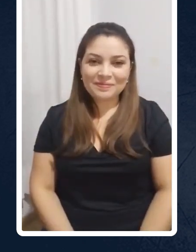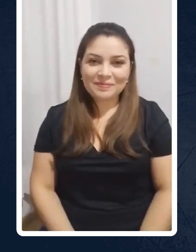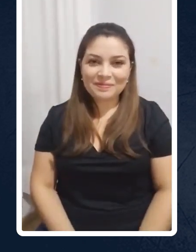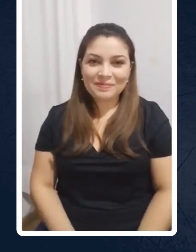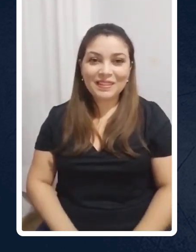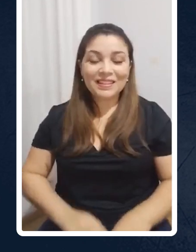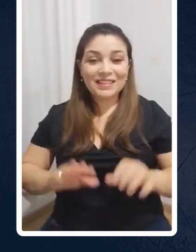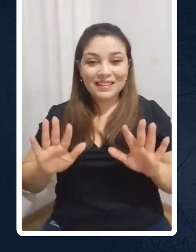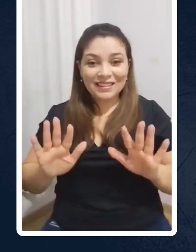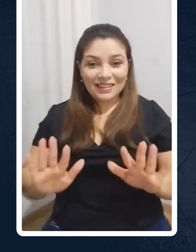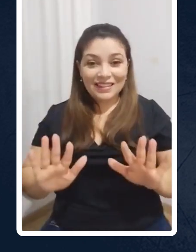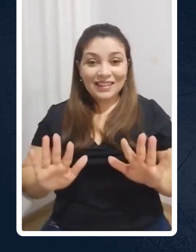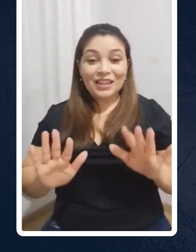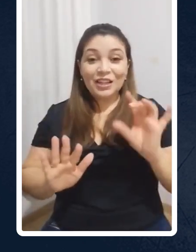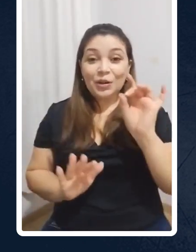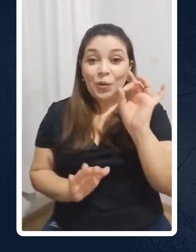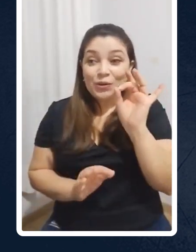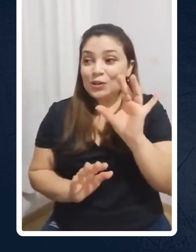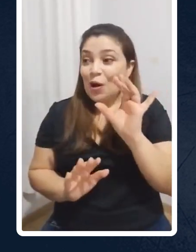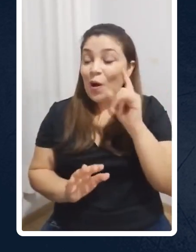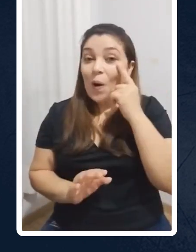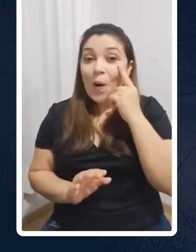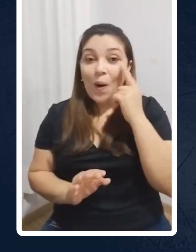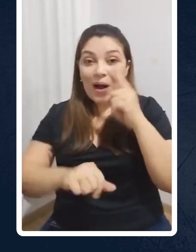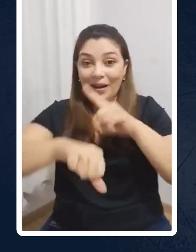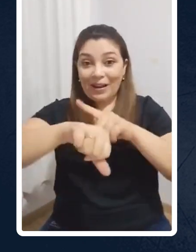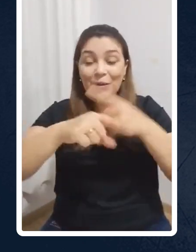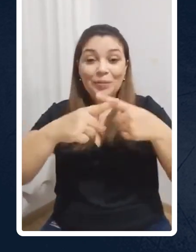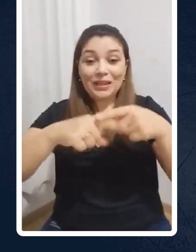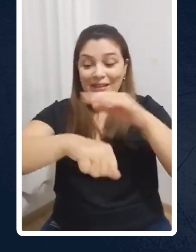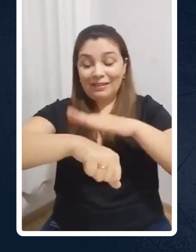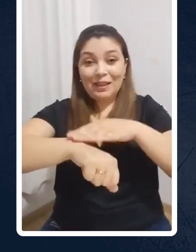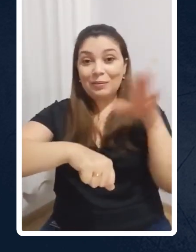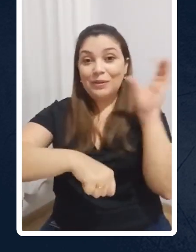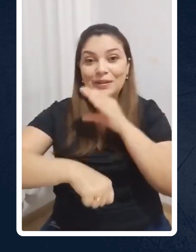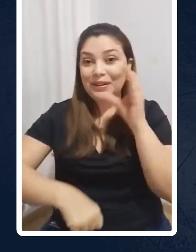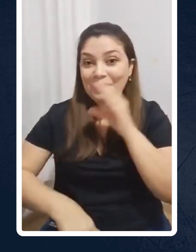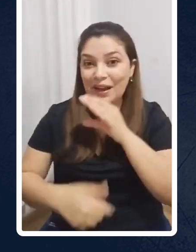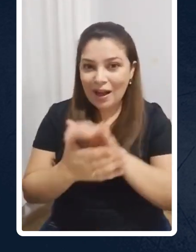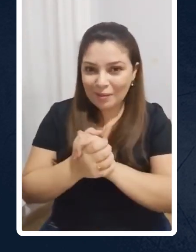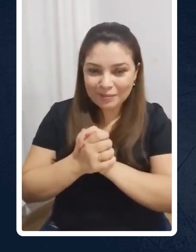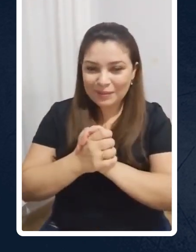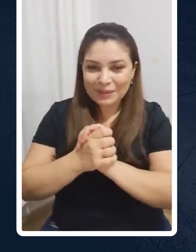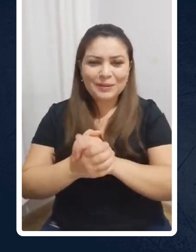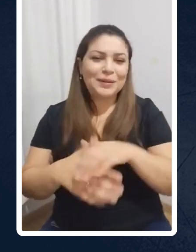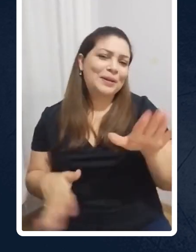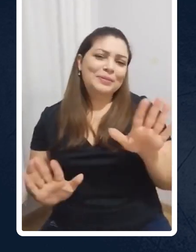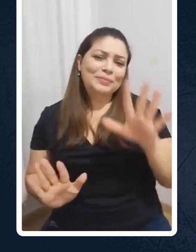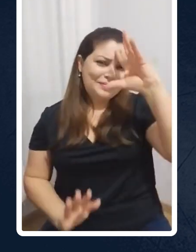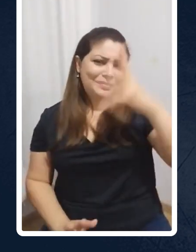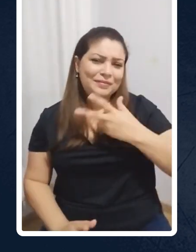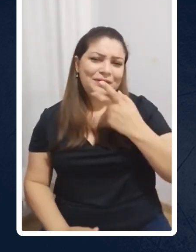olha. Não, mas tá uma delícia. Eu tô adorando. Débora falou em diversos encontros, que